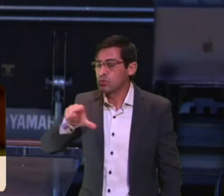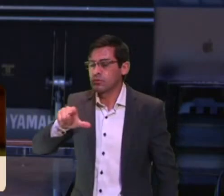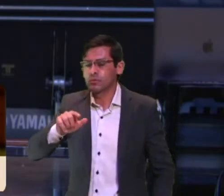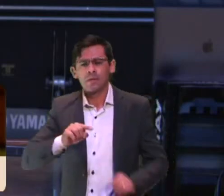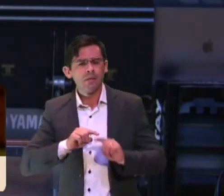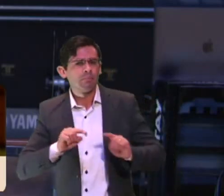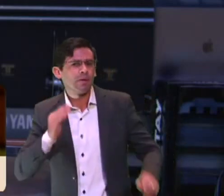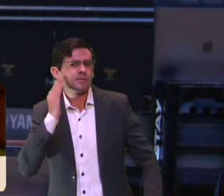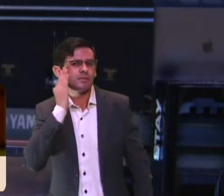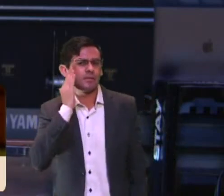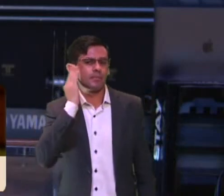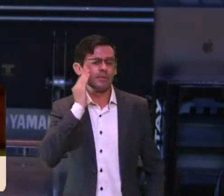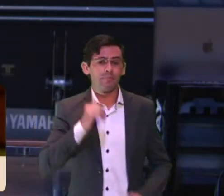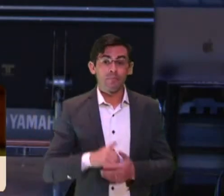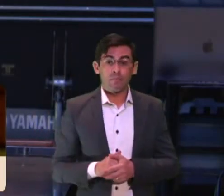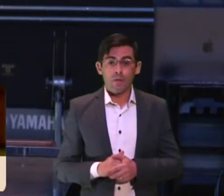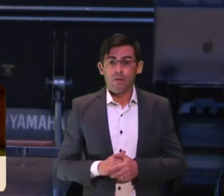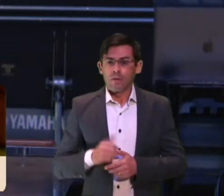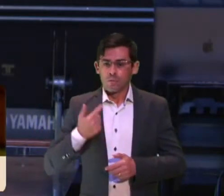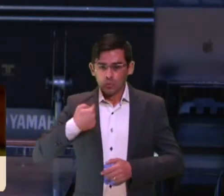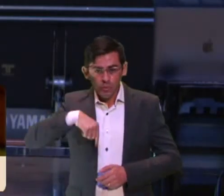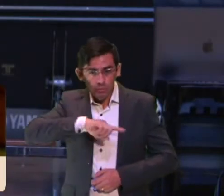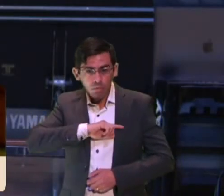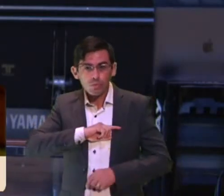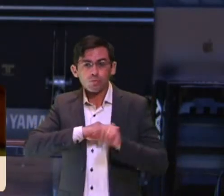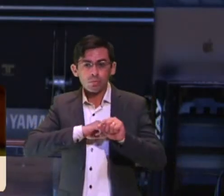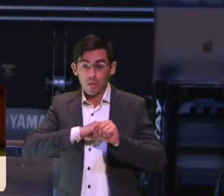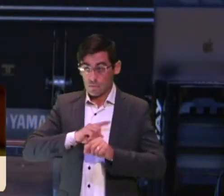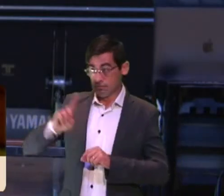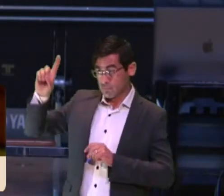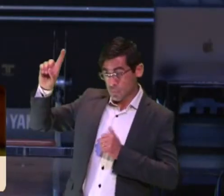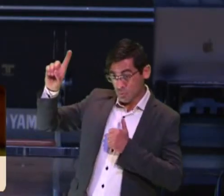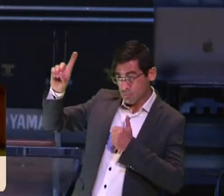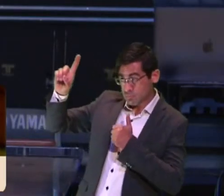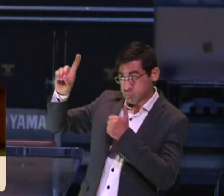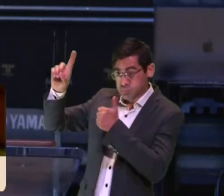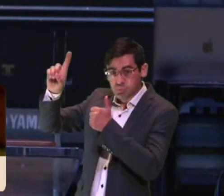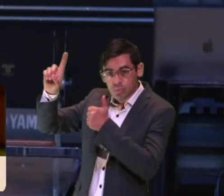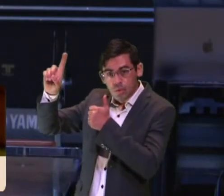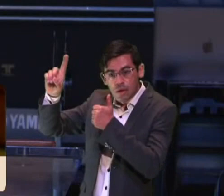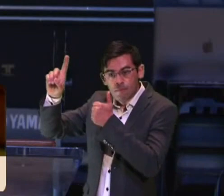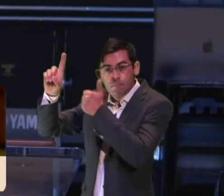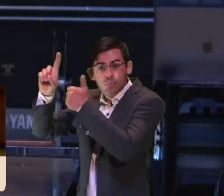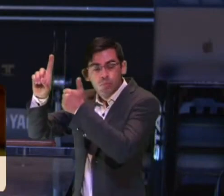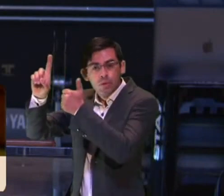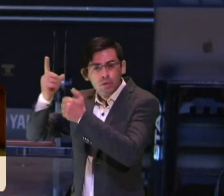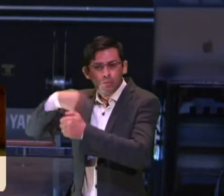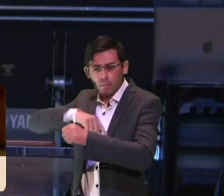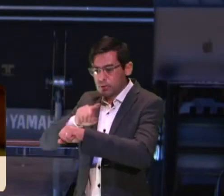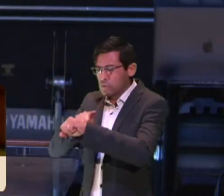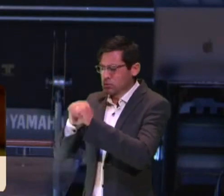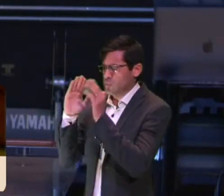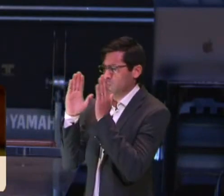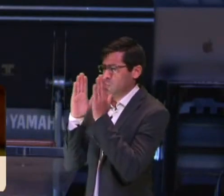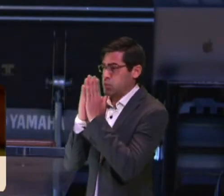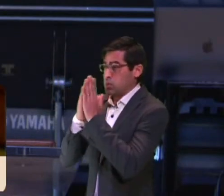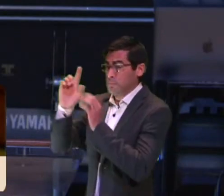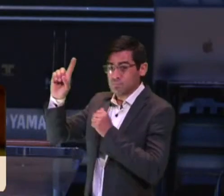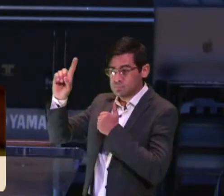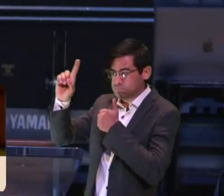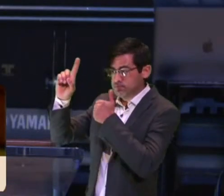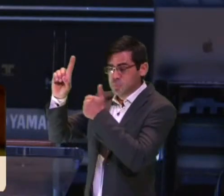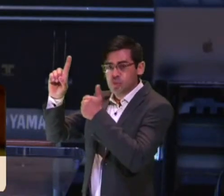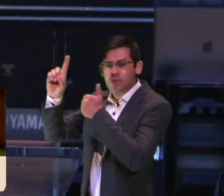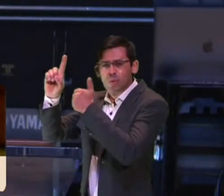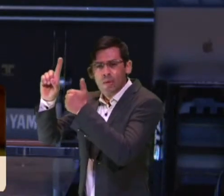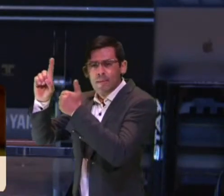sabe, à medida que nos aproximamos, à medida que frequentamos a sala do trono, à medida que